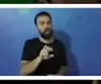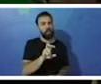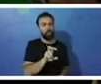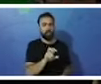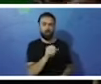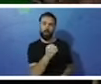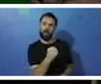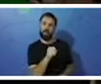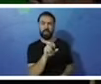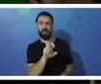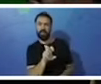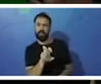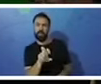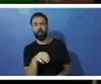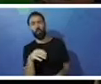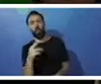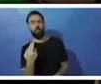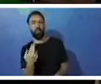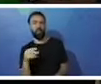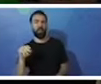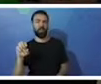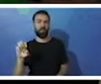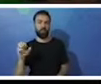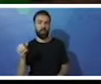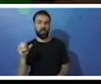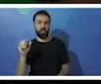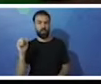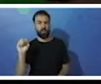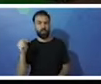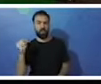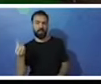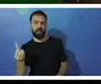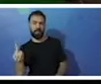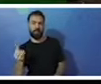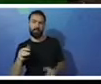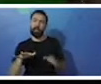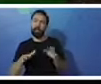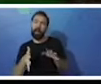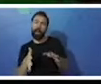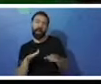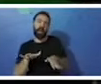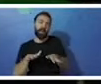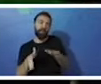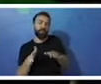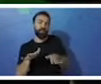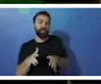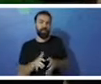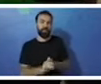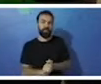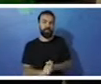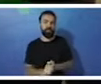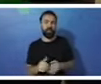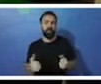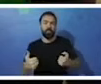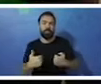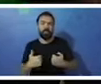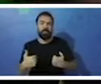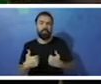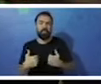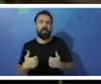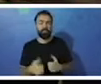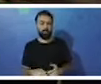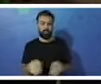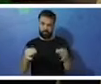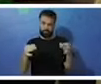R$ 85,50, pode ser 86. Essa palavra aproximadamente quer dizer próximo, mas